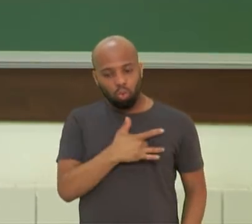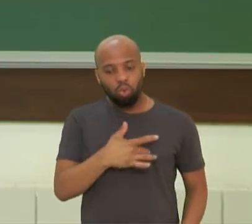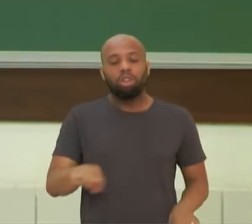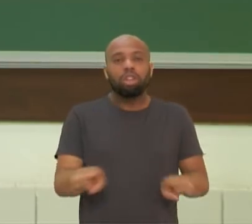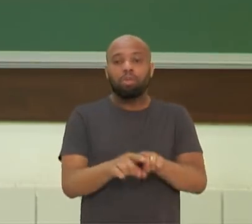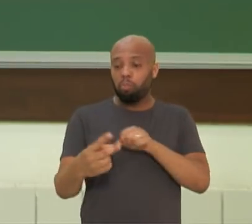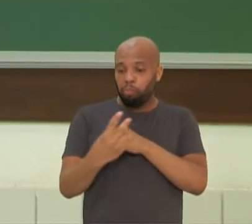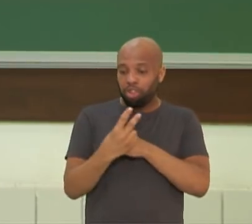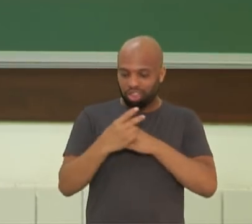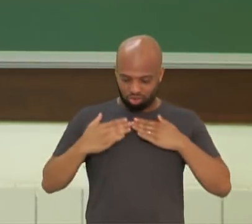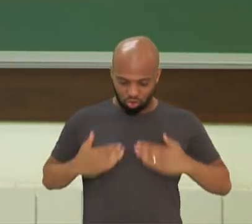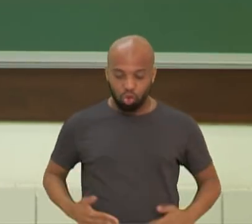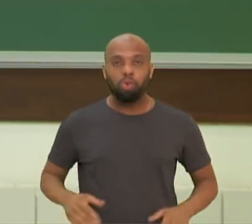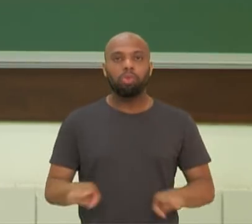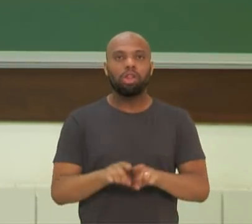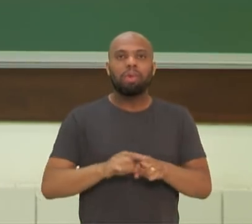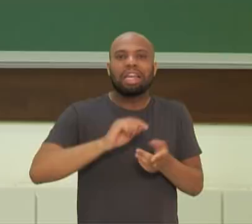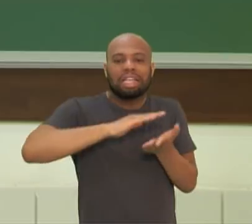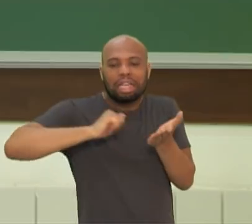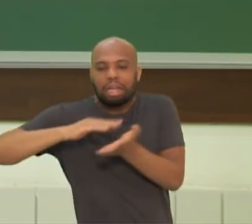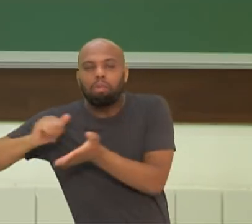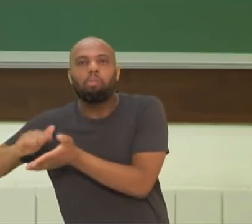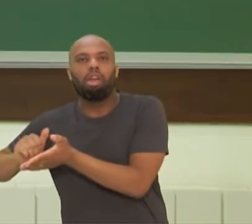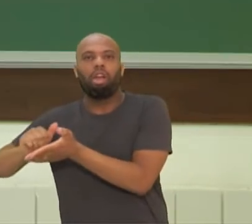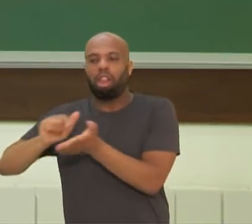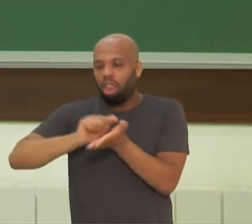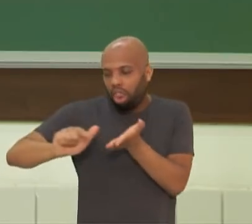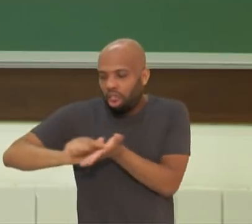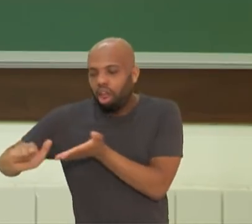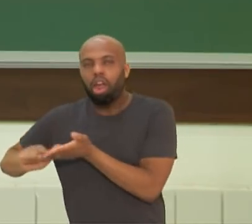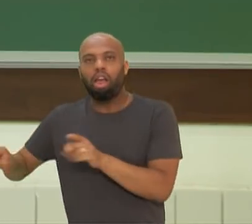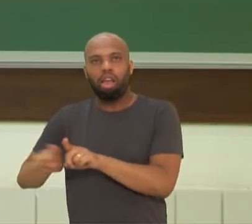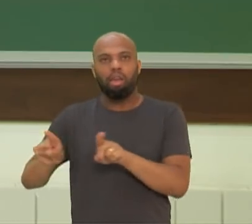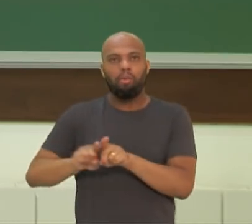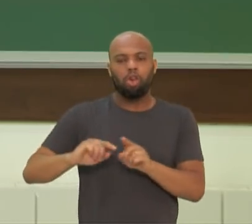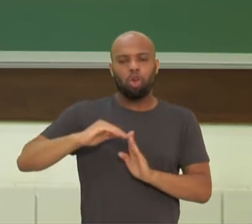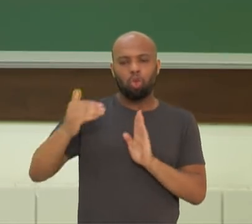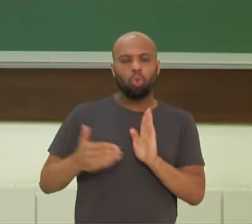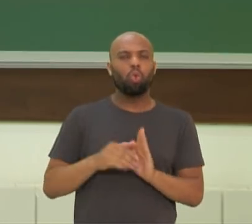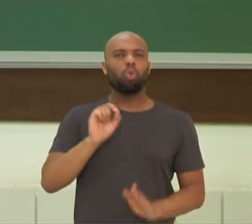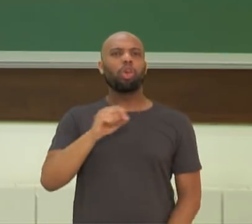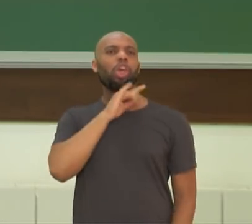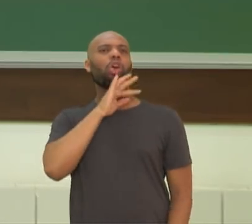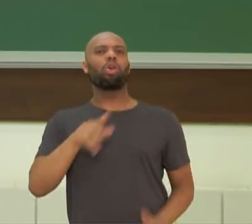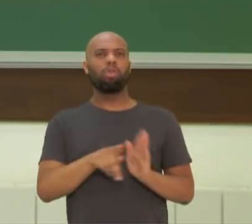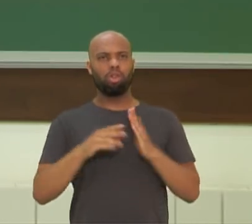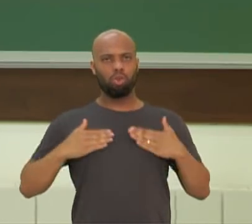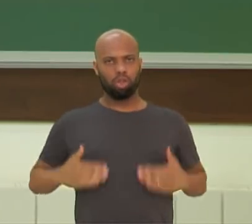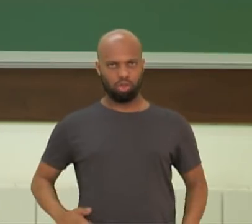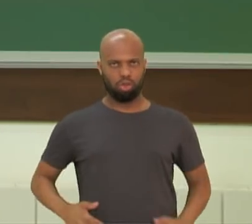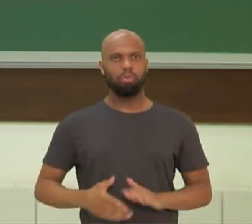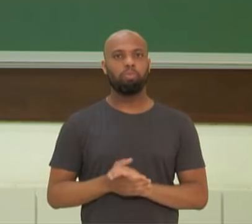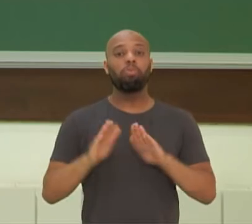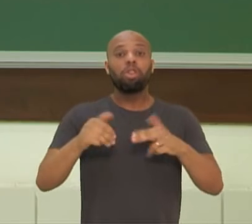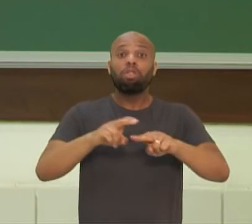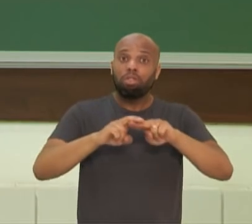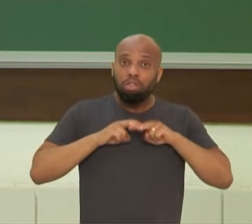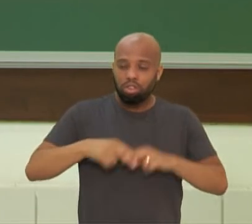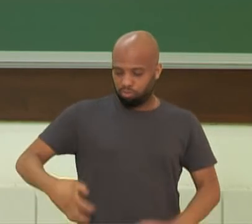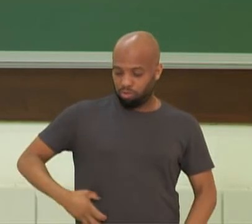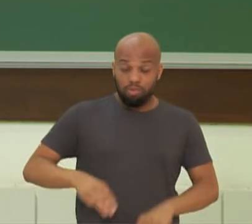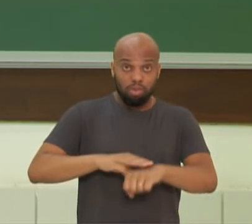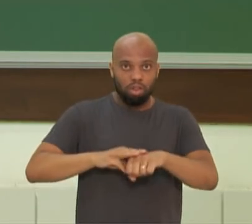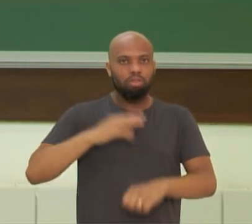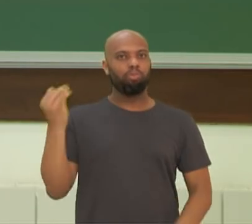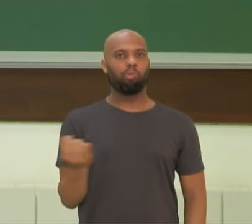proteger o nosso organismo, tá? Filtrar, ajudar aí a eliminar tudo aquilo que não é bom para o nosso organismo. Então, é por isso que o fígado é